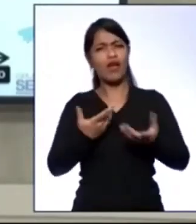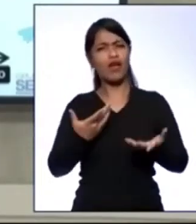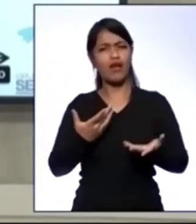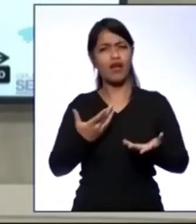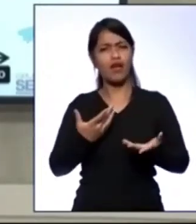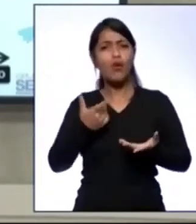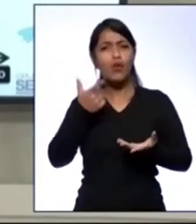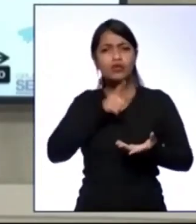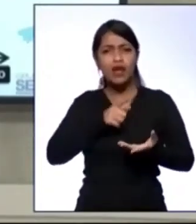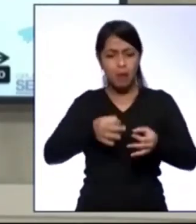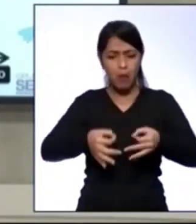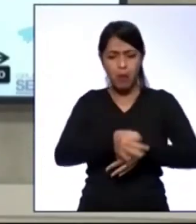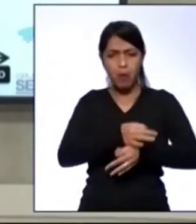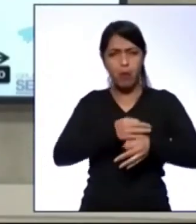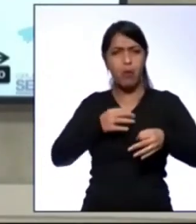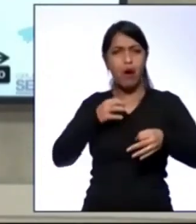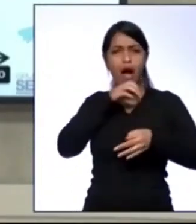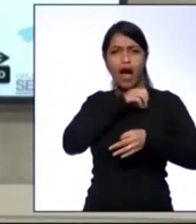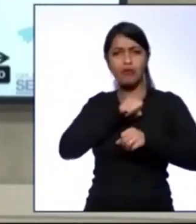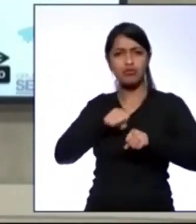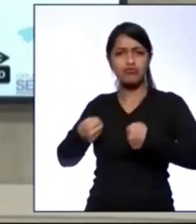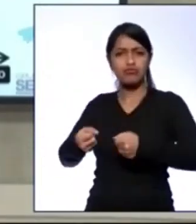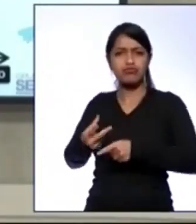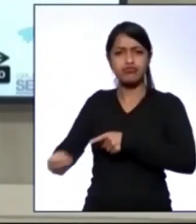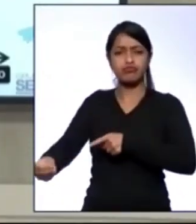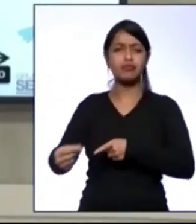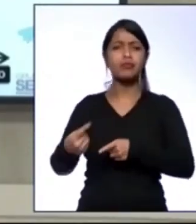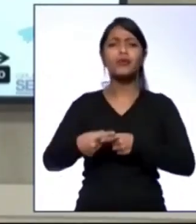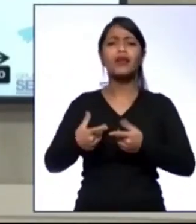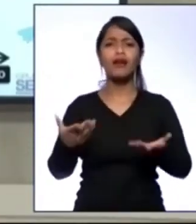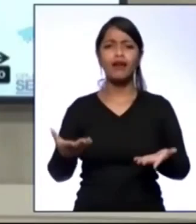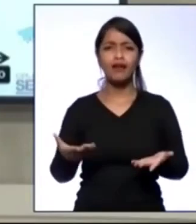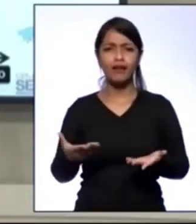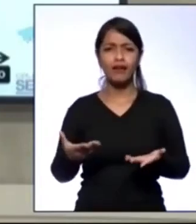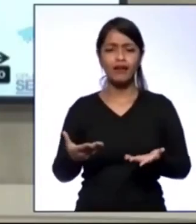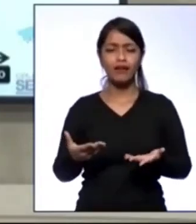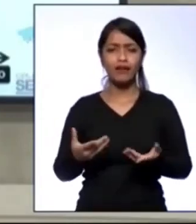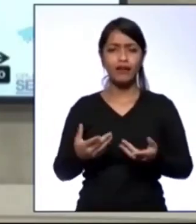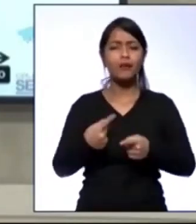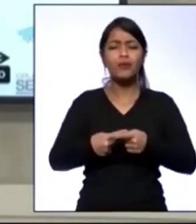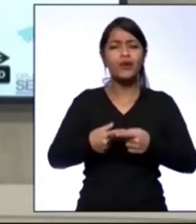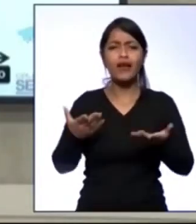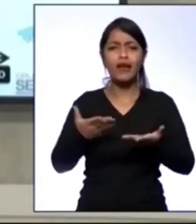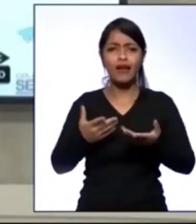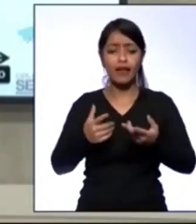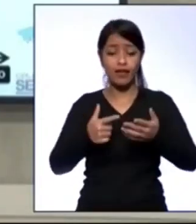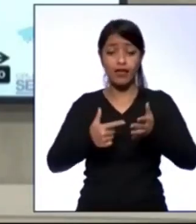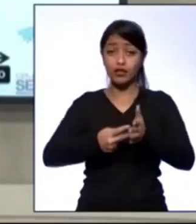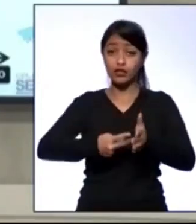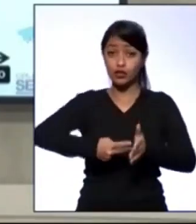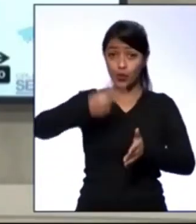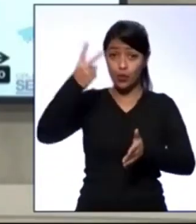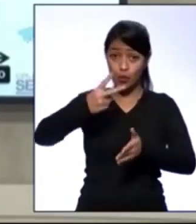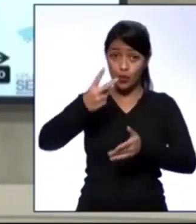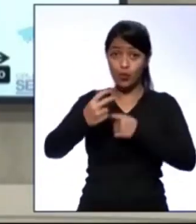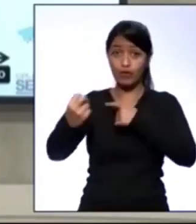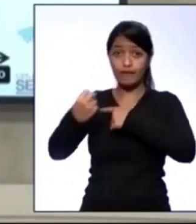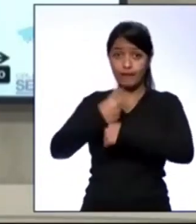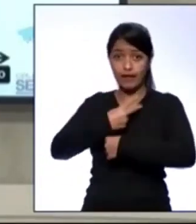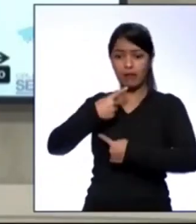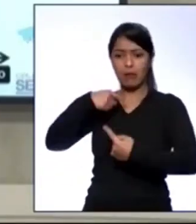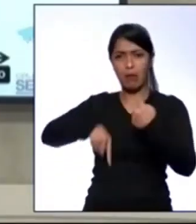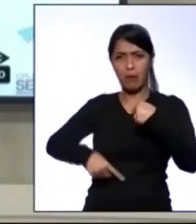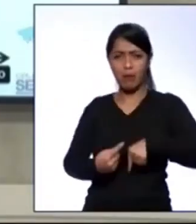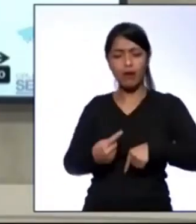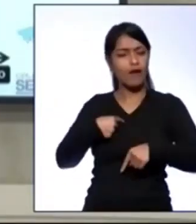Por que essa segunda é mais rápida? Por que essa segunda resposta é